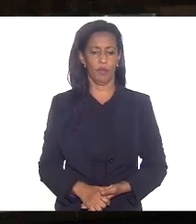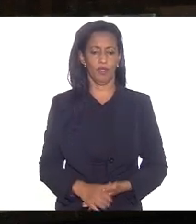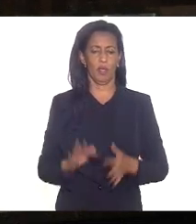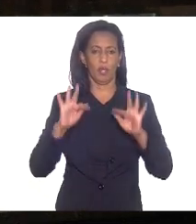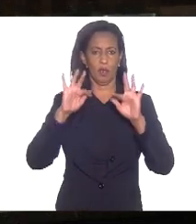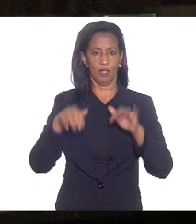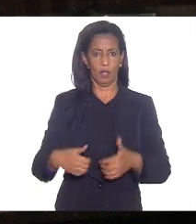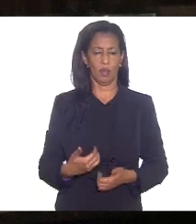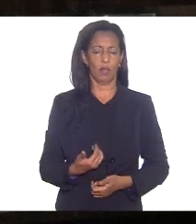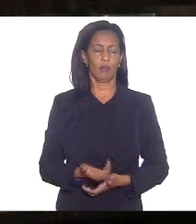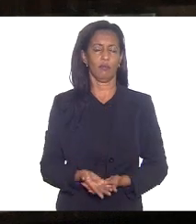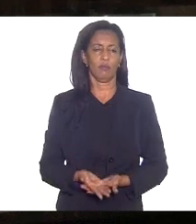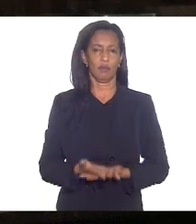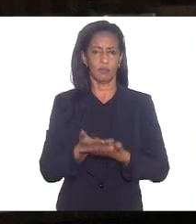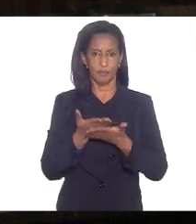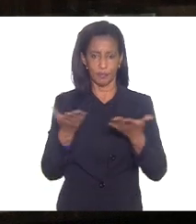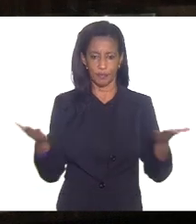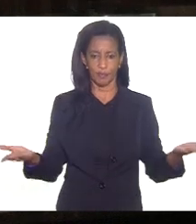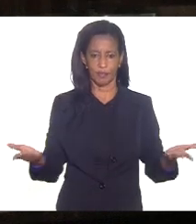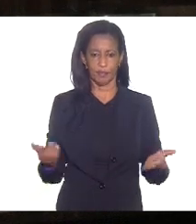Encerro desejando